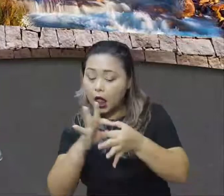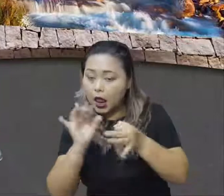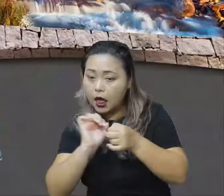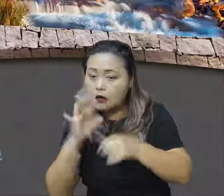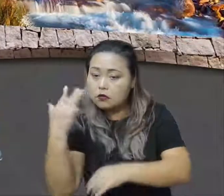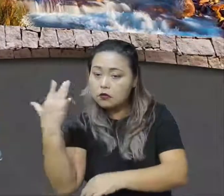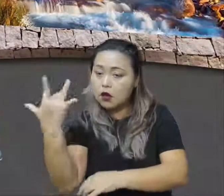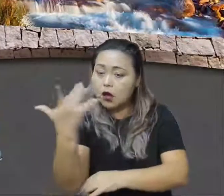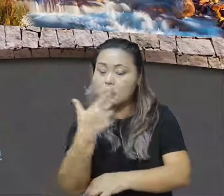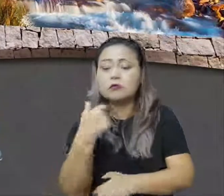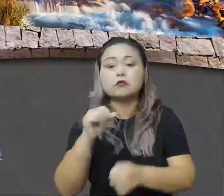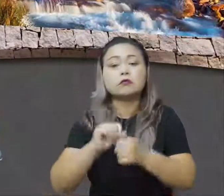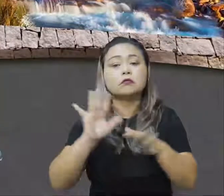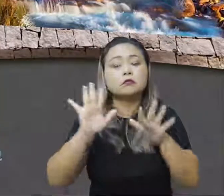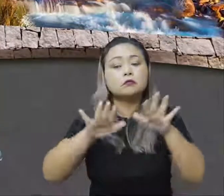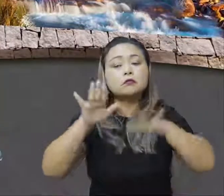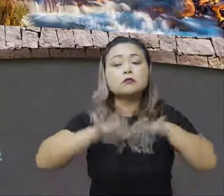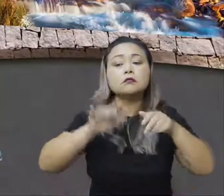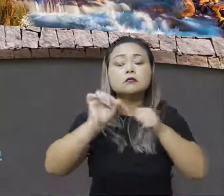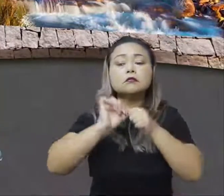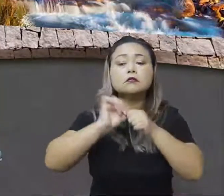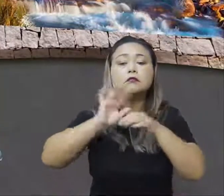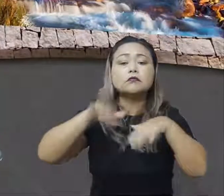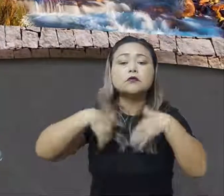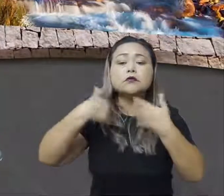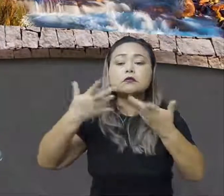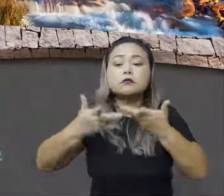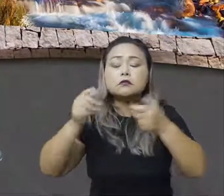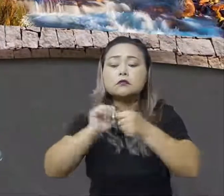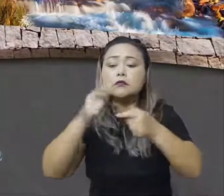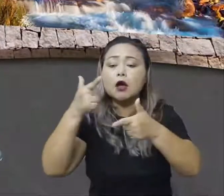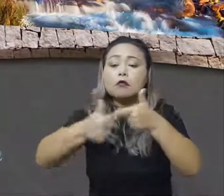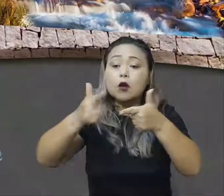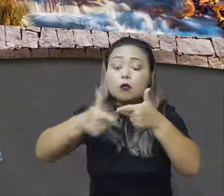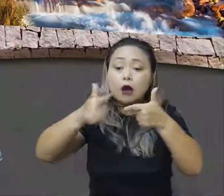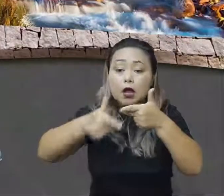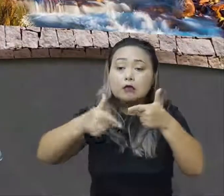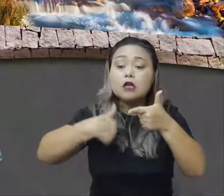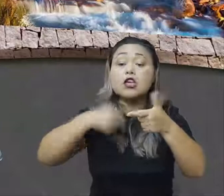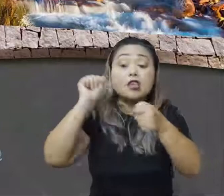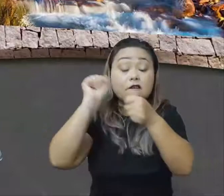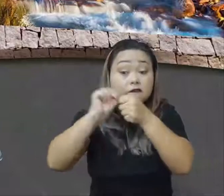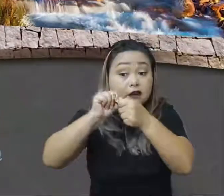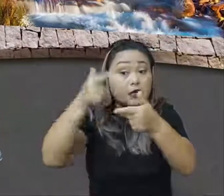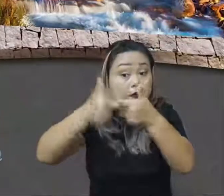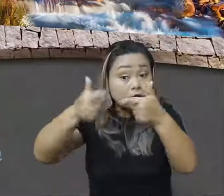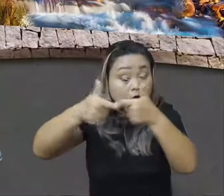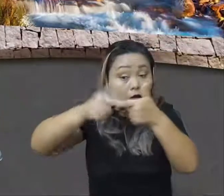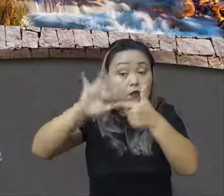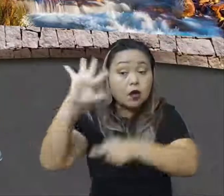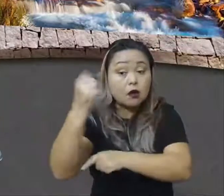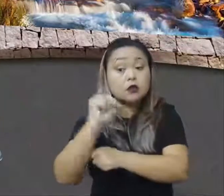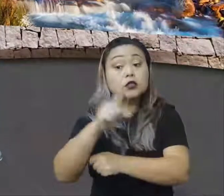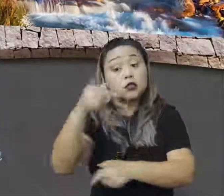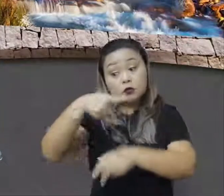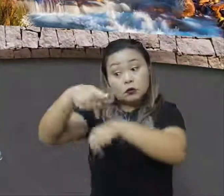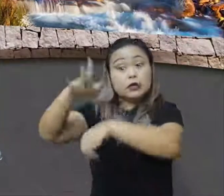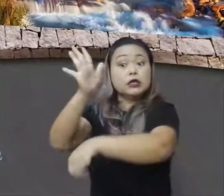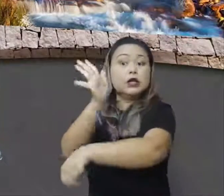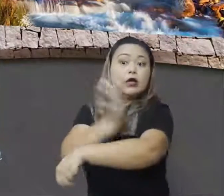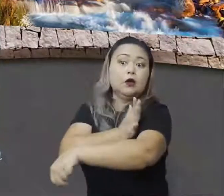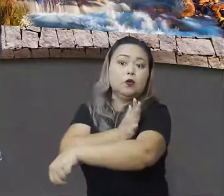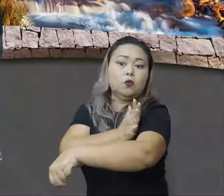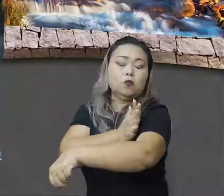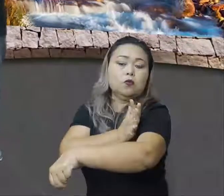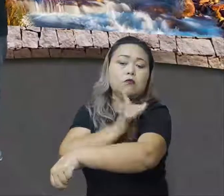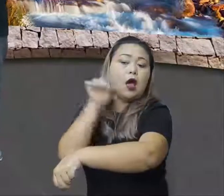para vocês, quem são os grandes provocadores de impactos ambientais? São os países ricos.